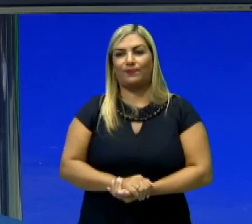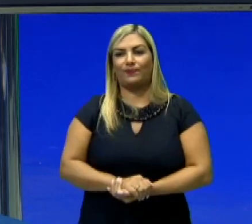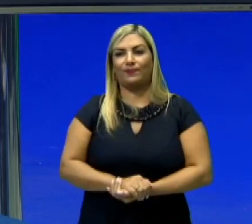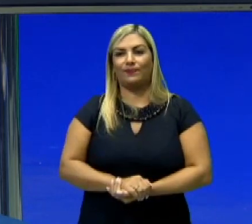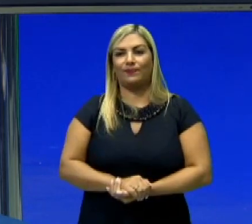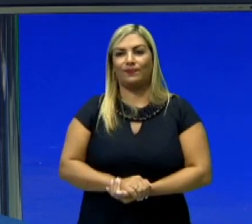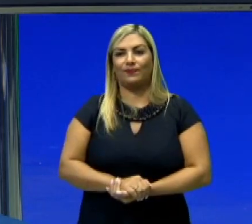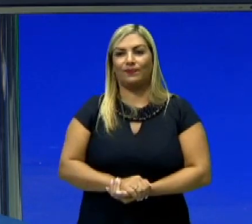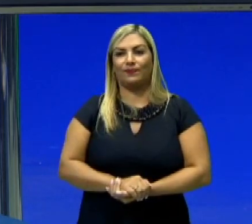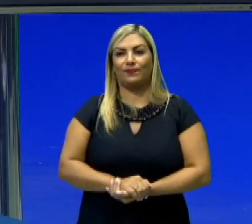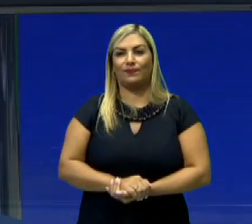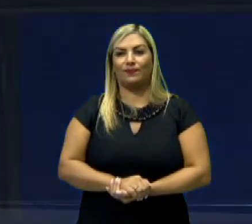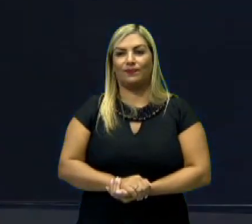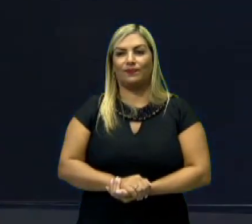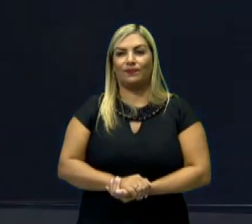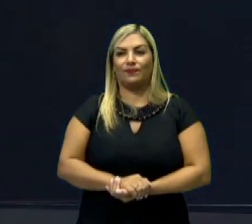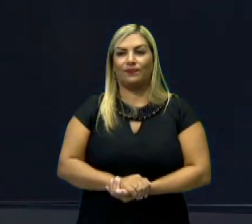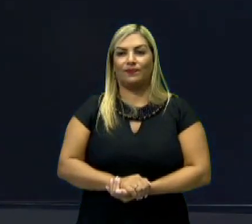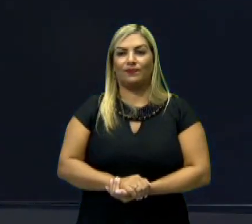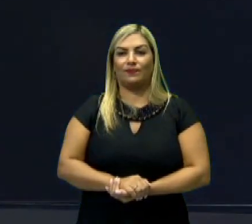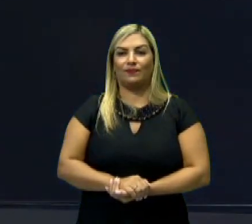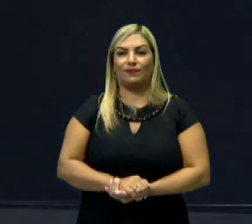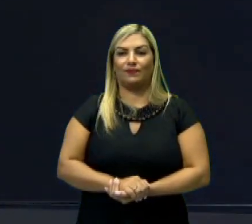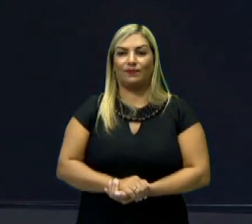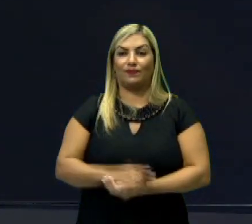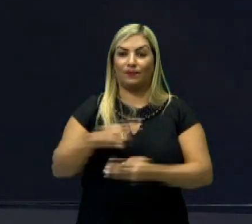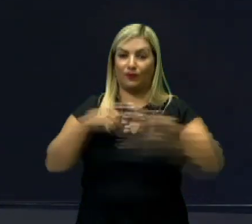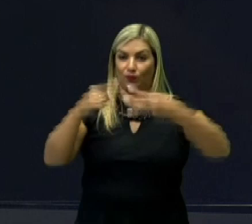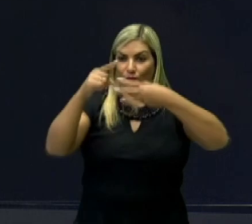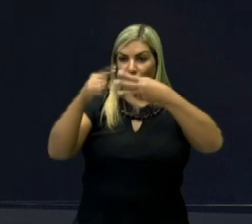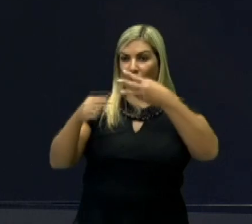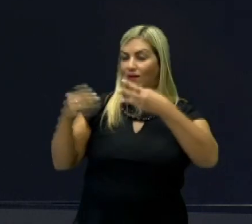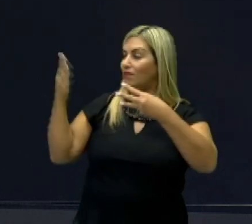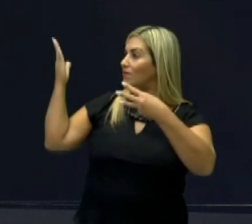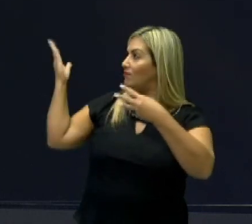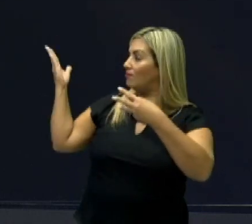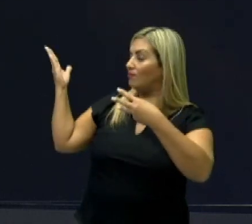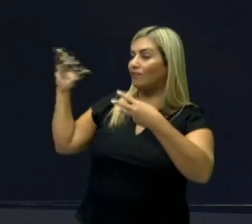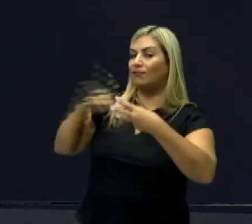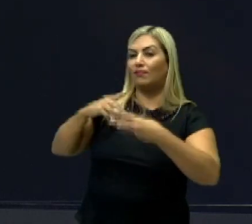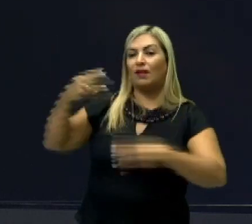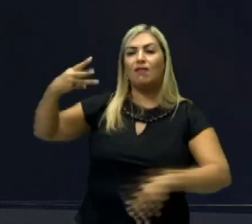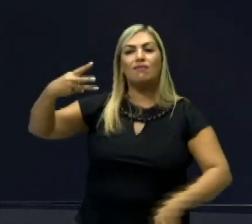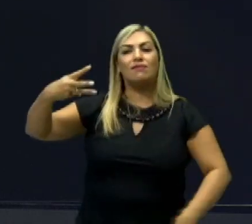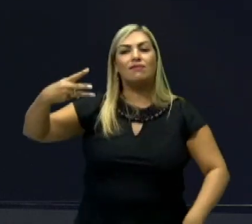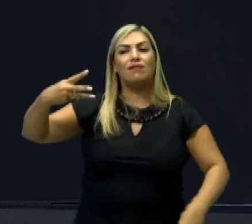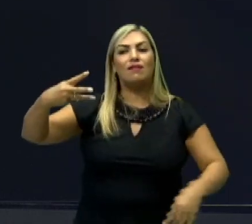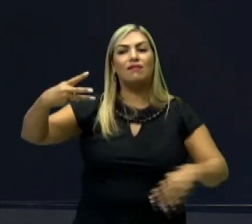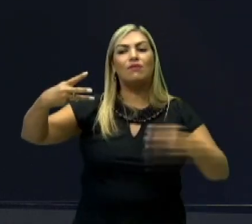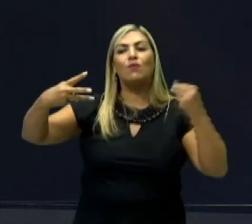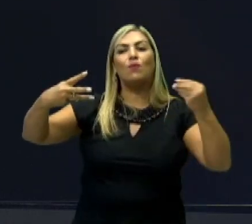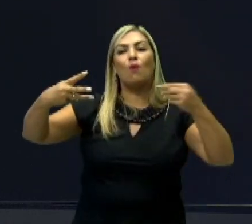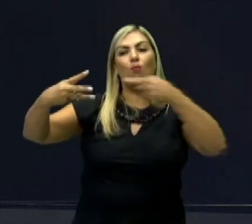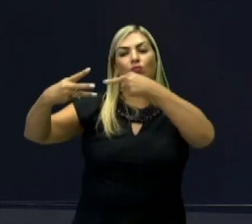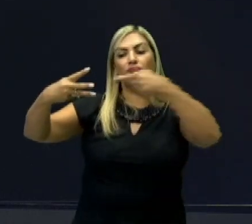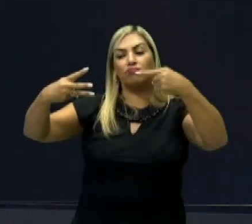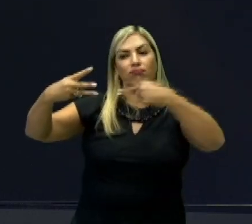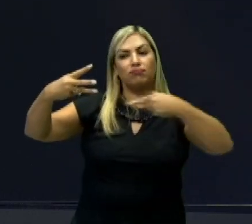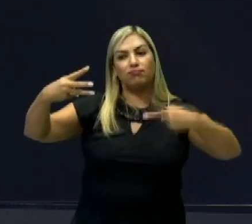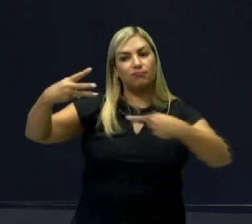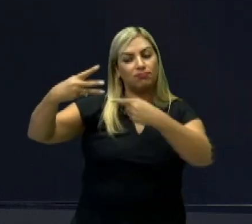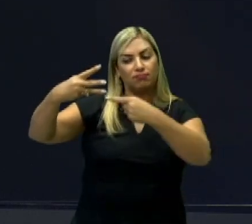Quando eu tenho a associação em paralelo de resistores,